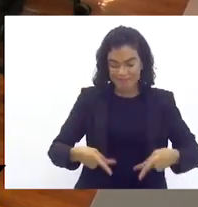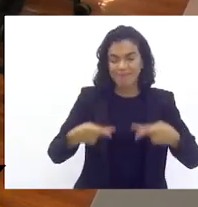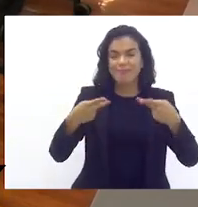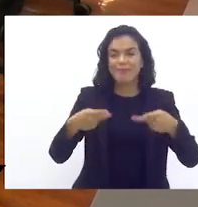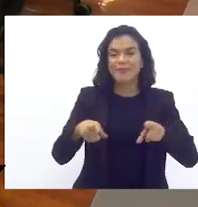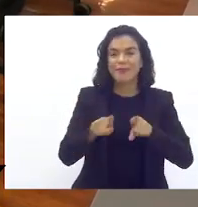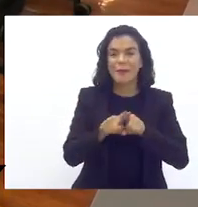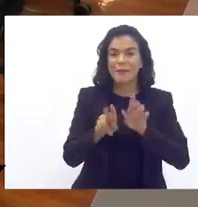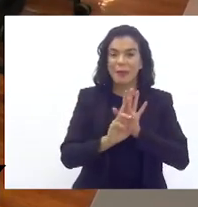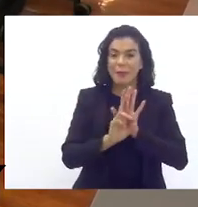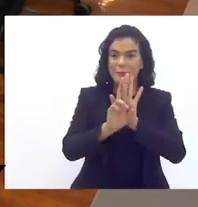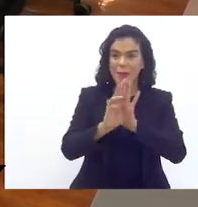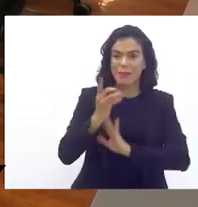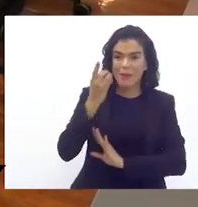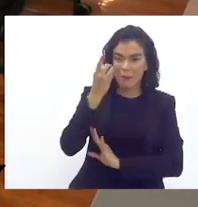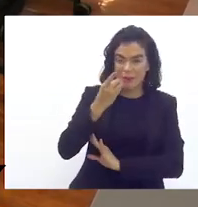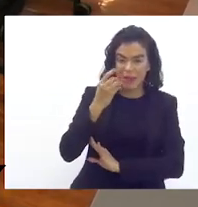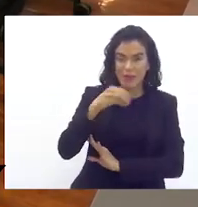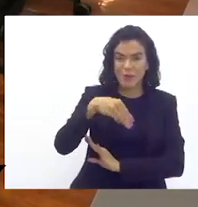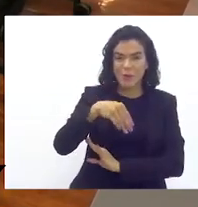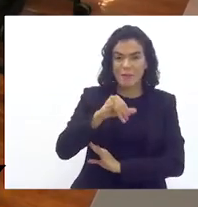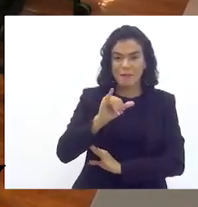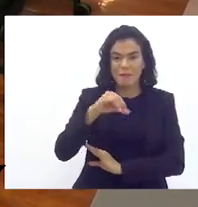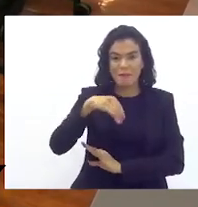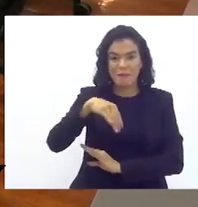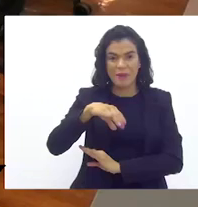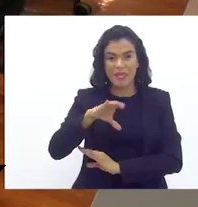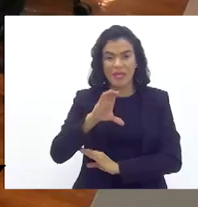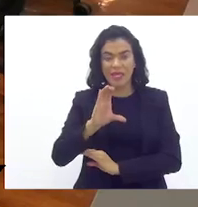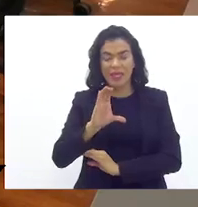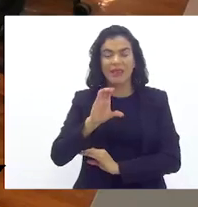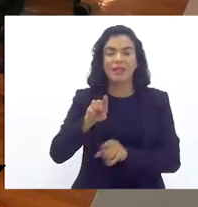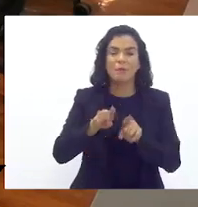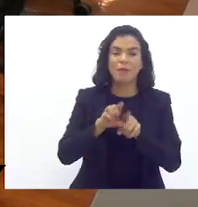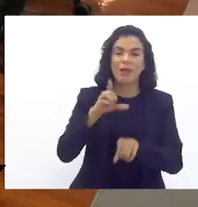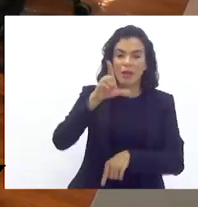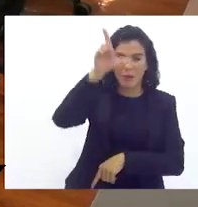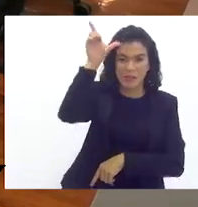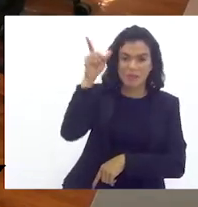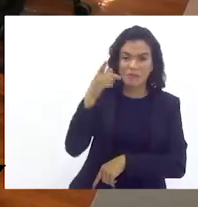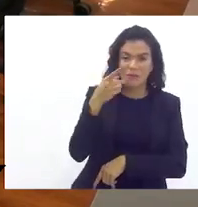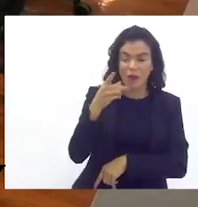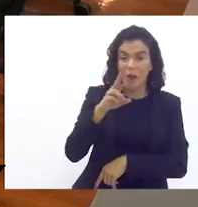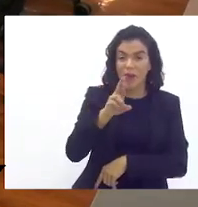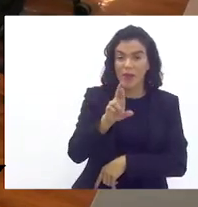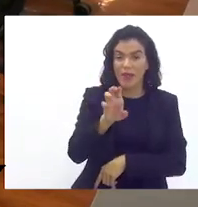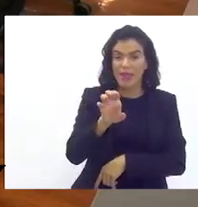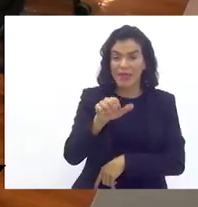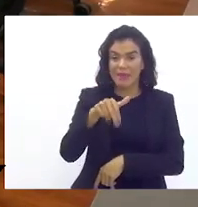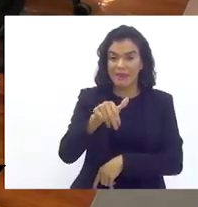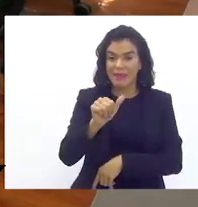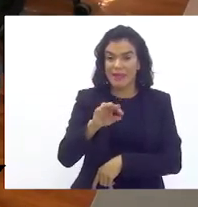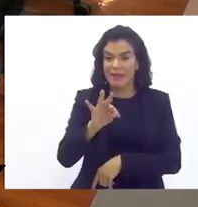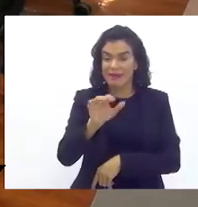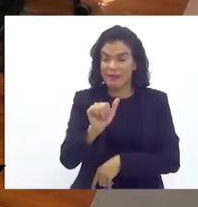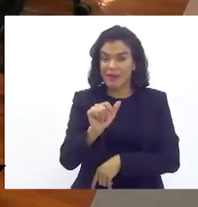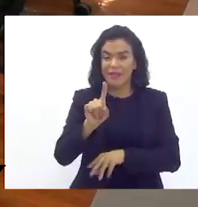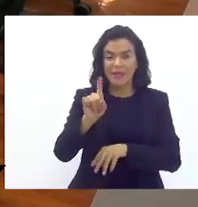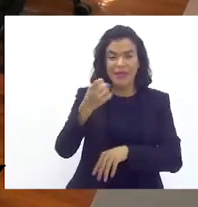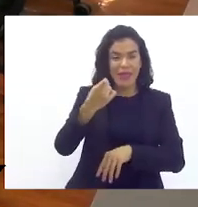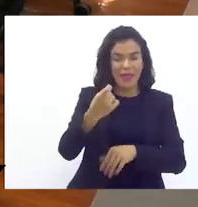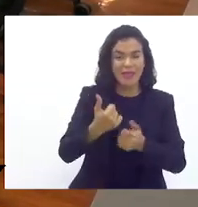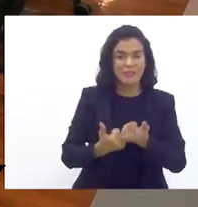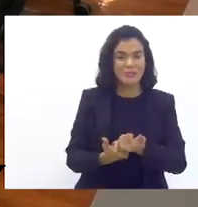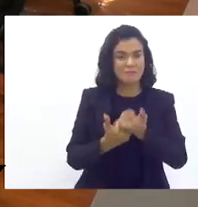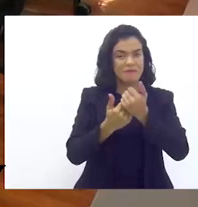né dos nossos deputados Carlos minc Renata Souza e Luis Paulo a Renata Souza que quando presidiu aqui a comissão de direitos